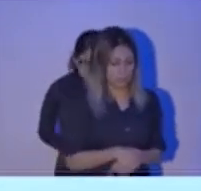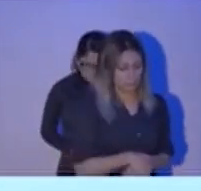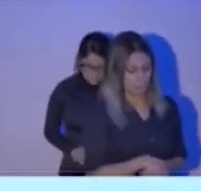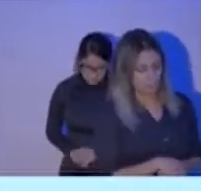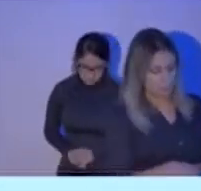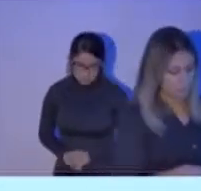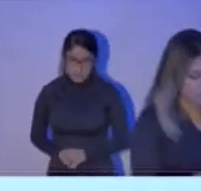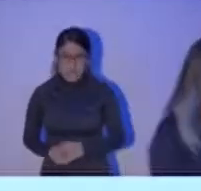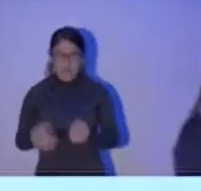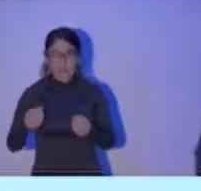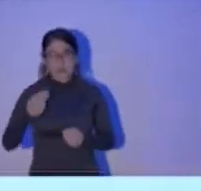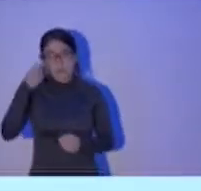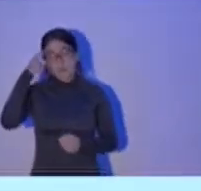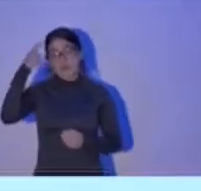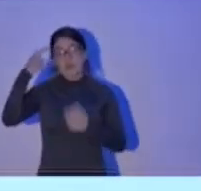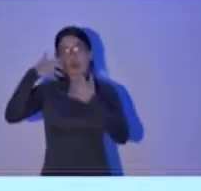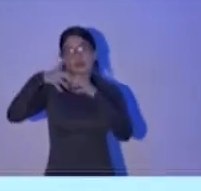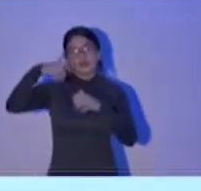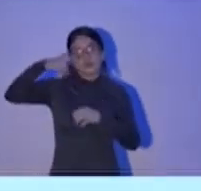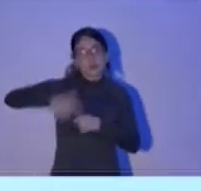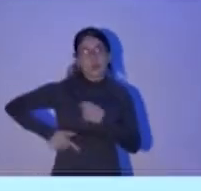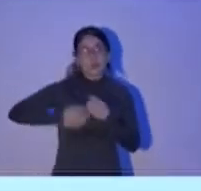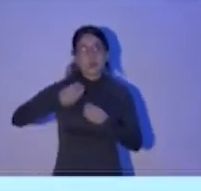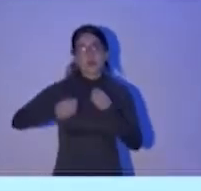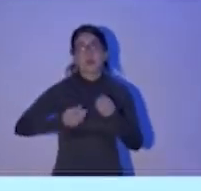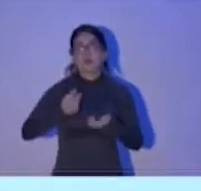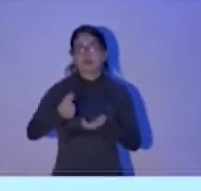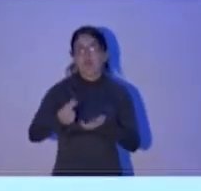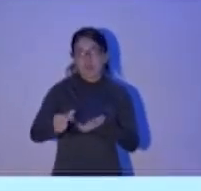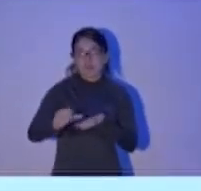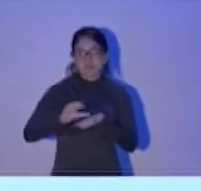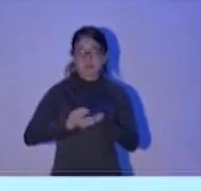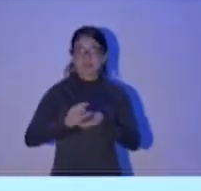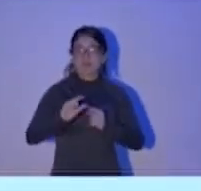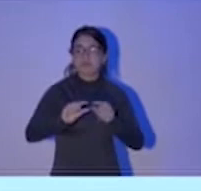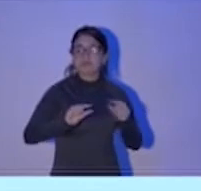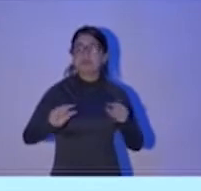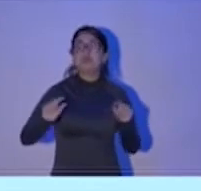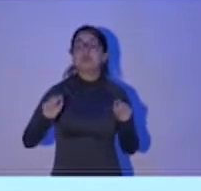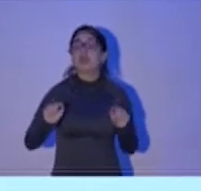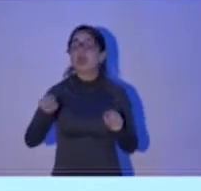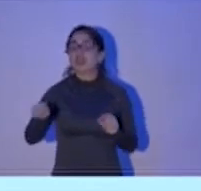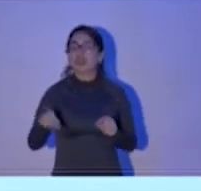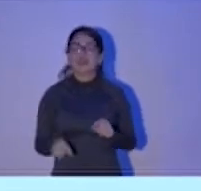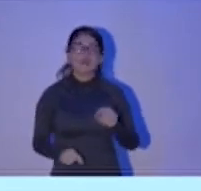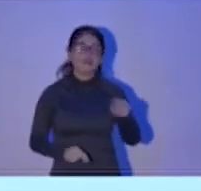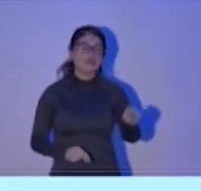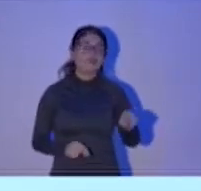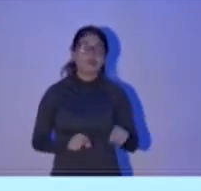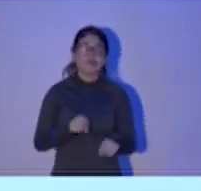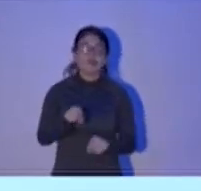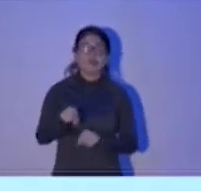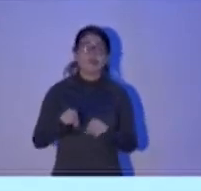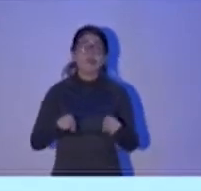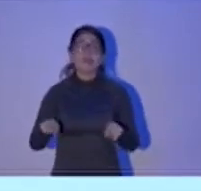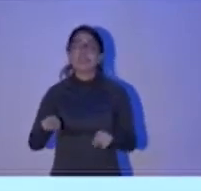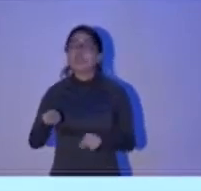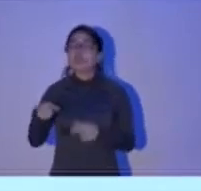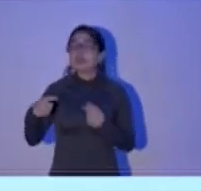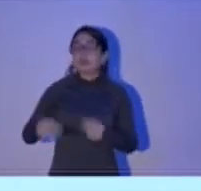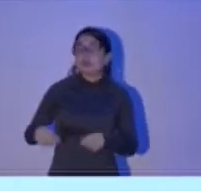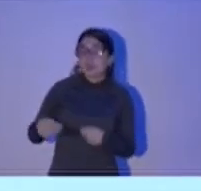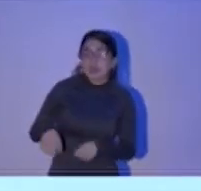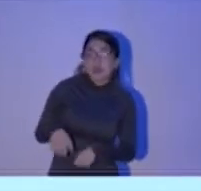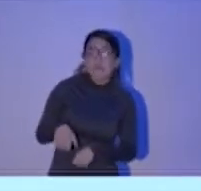de redistribuição. Né? Para quem é que vai esse Fundeb, qual é o quantitativo, quem realmente precisa mais,